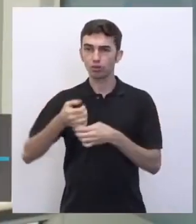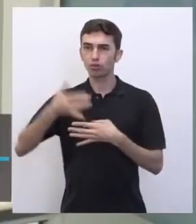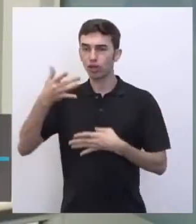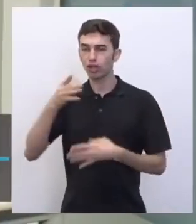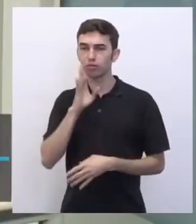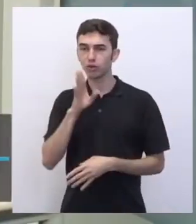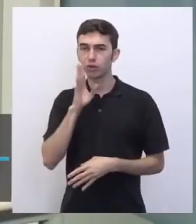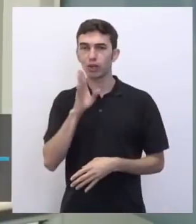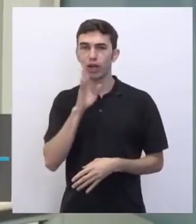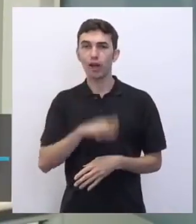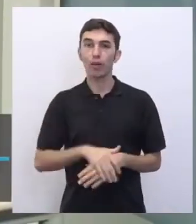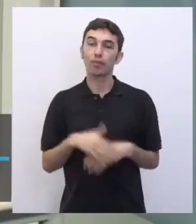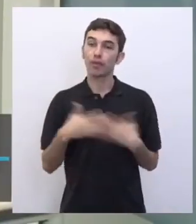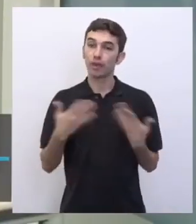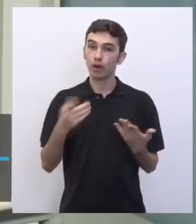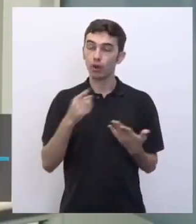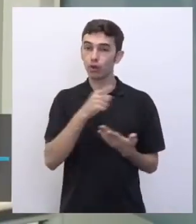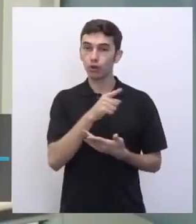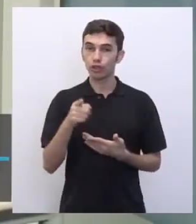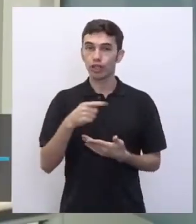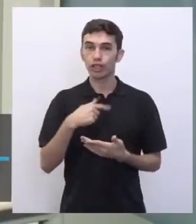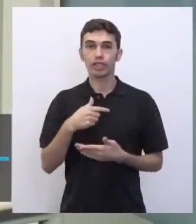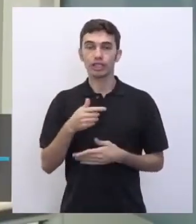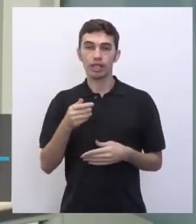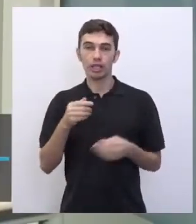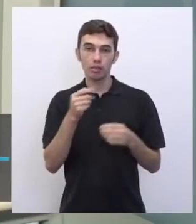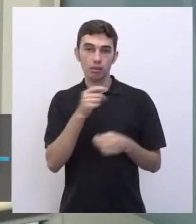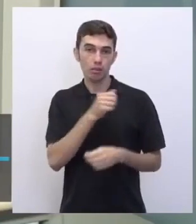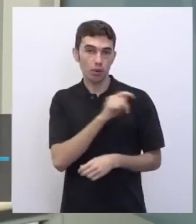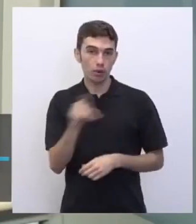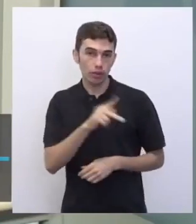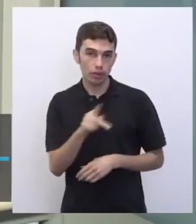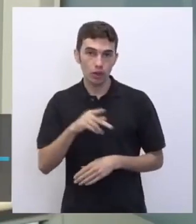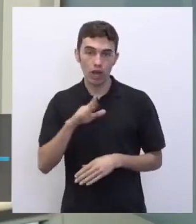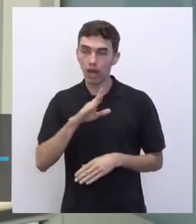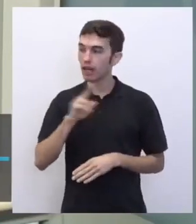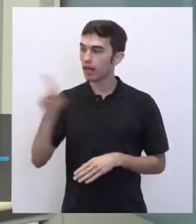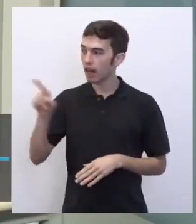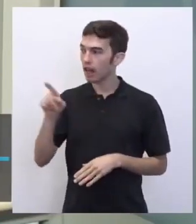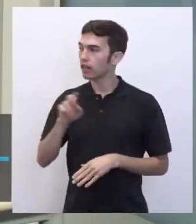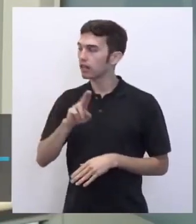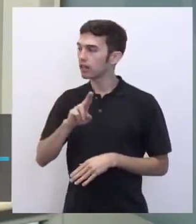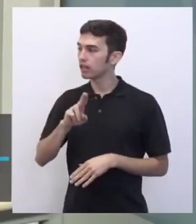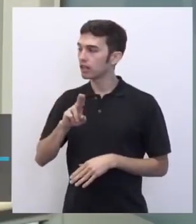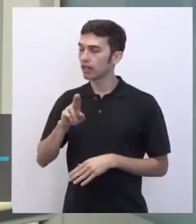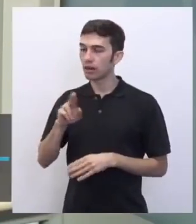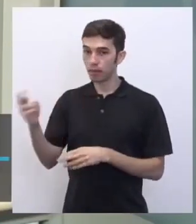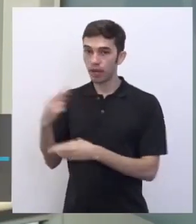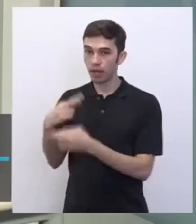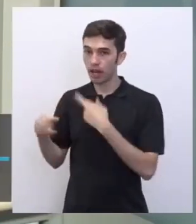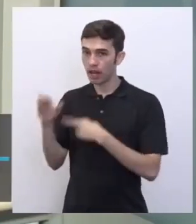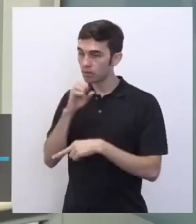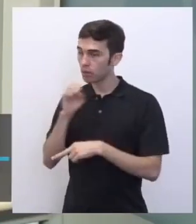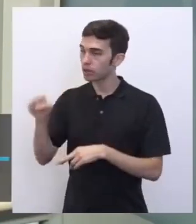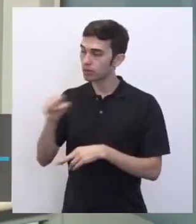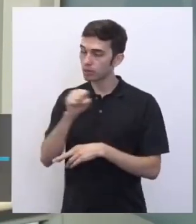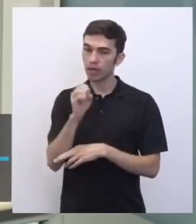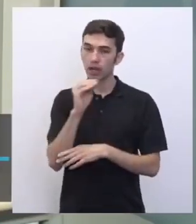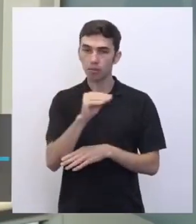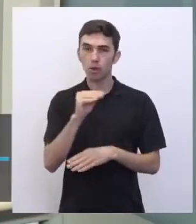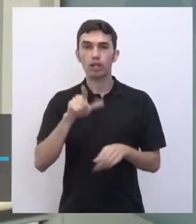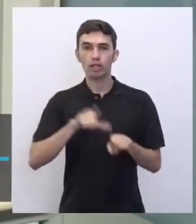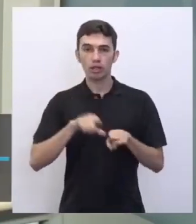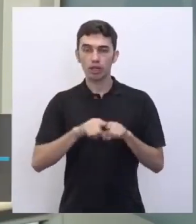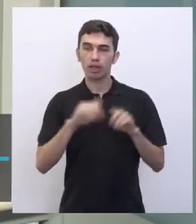medida, professores, que vocês colocam as respostas dos seus estudantes, por favor, coloque o nome da escola também e o município.